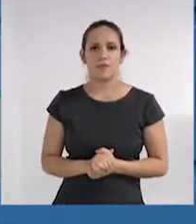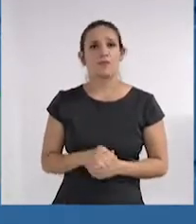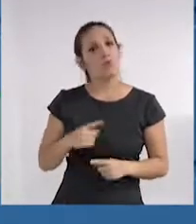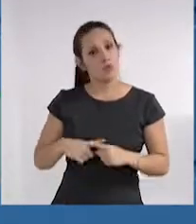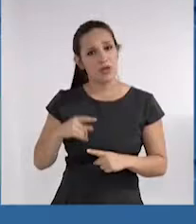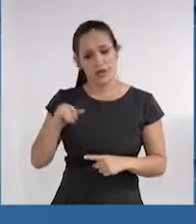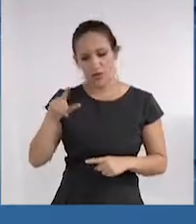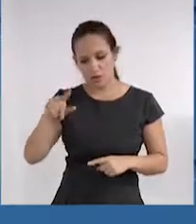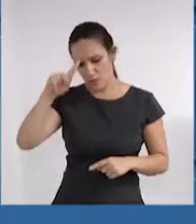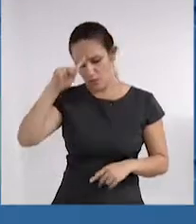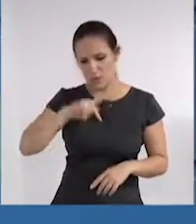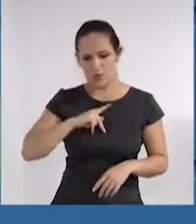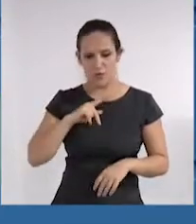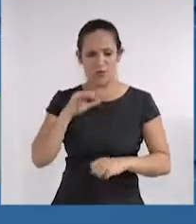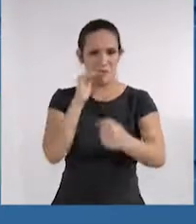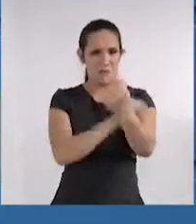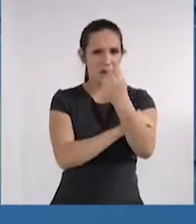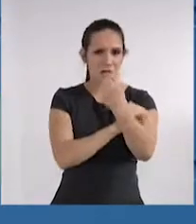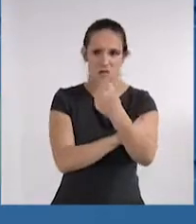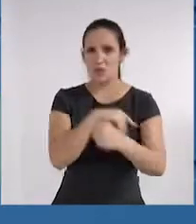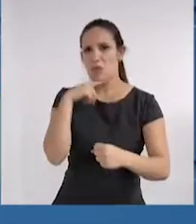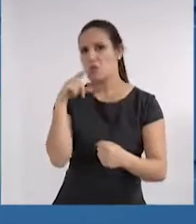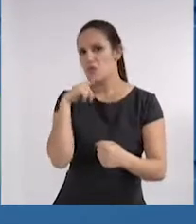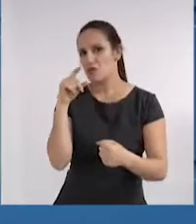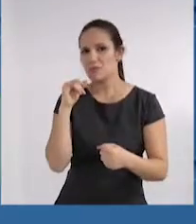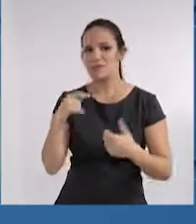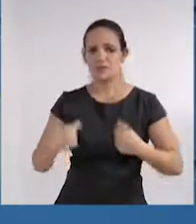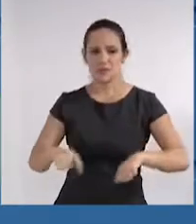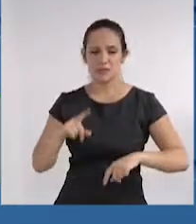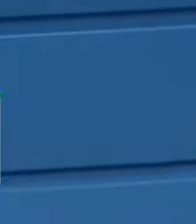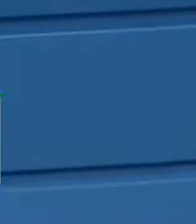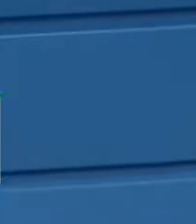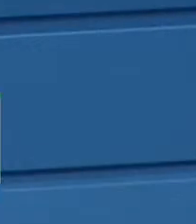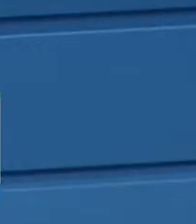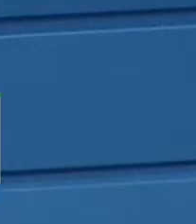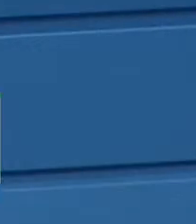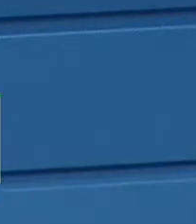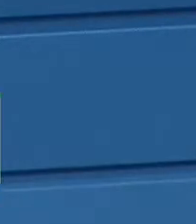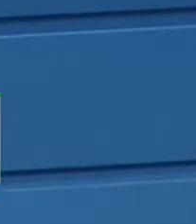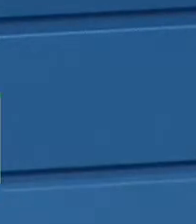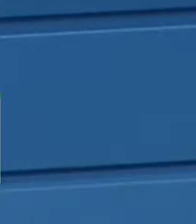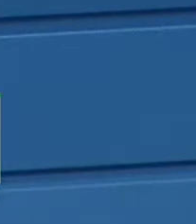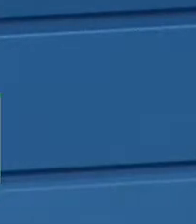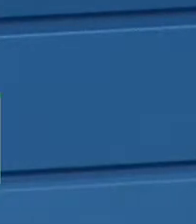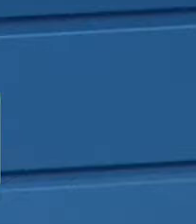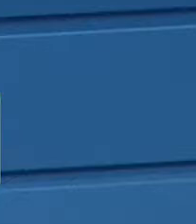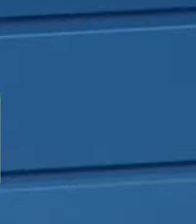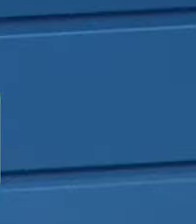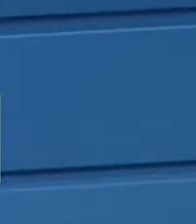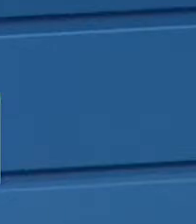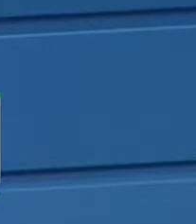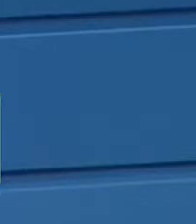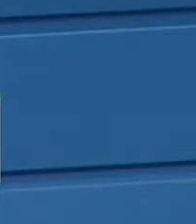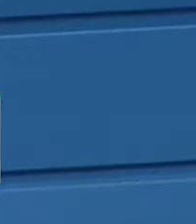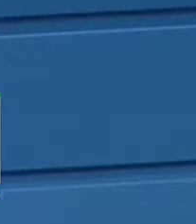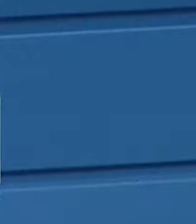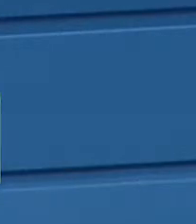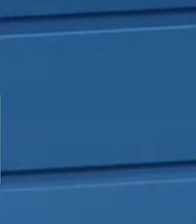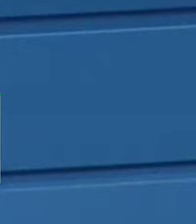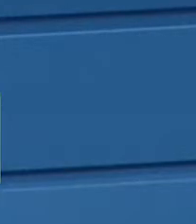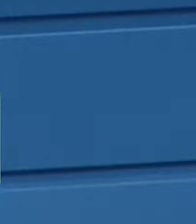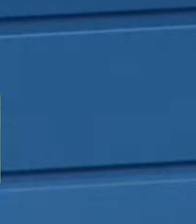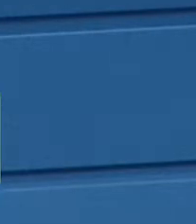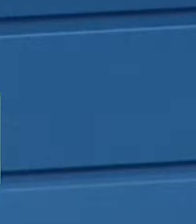lavoura. Sem máquina não se faz lavoura. E distribuir terra não quer dizer a melhoria da qualidade de